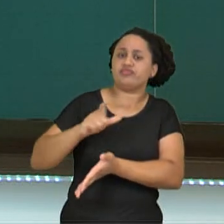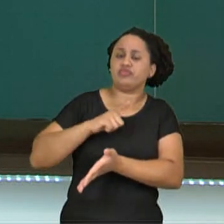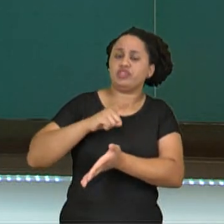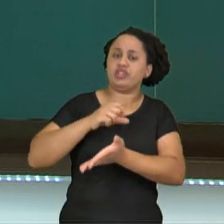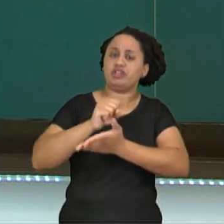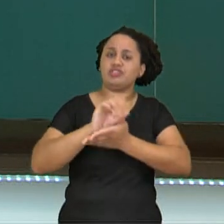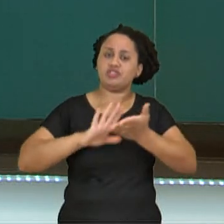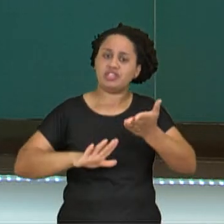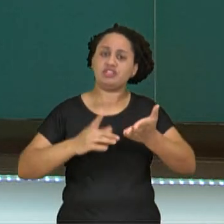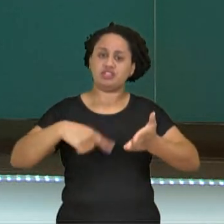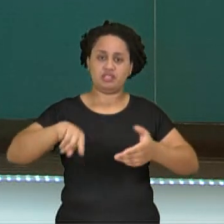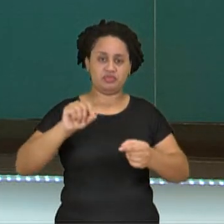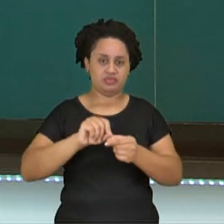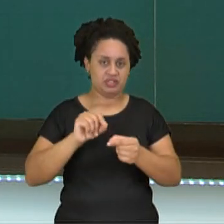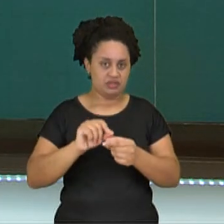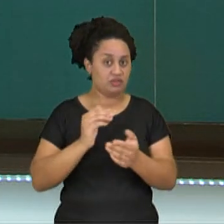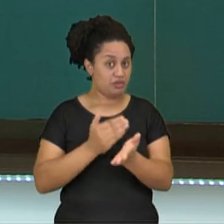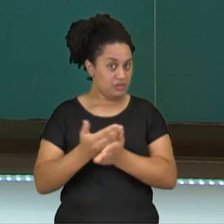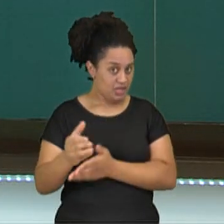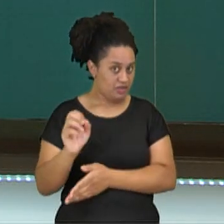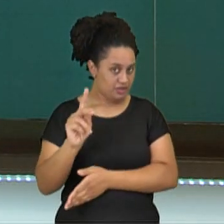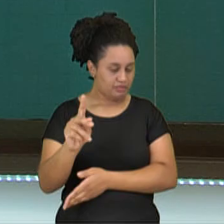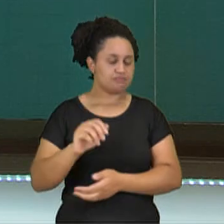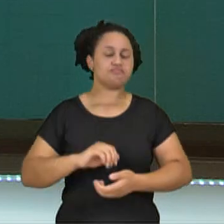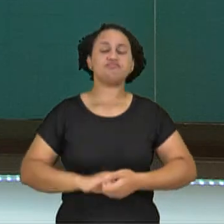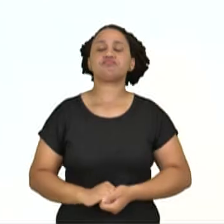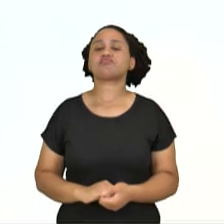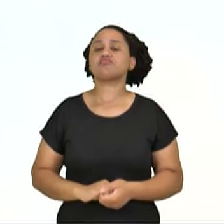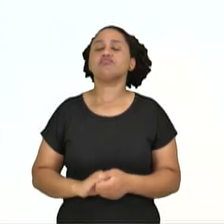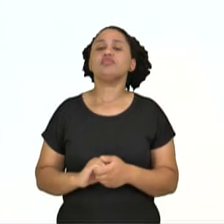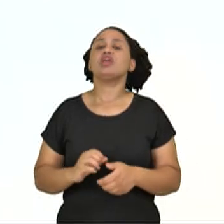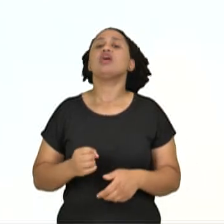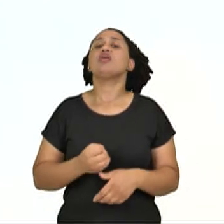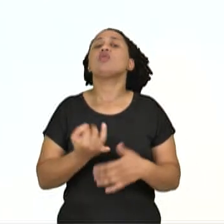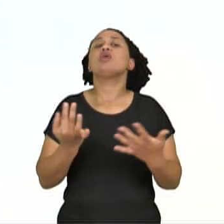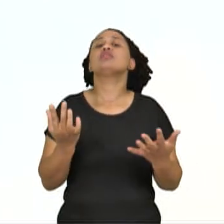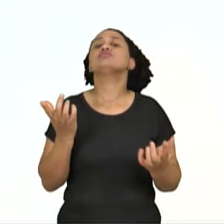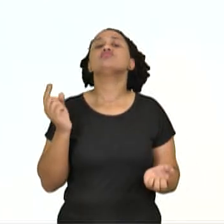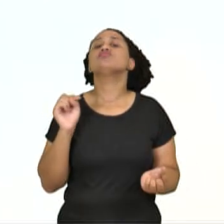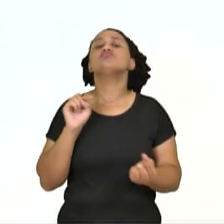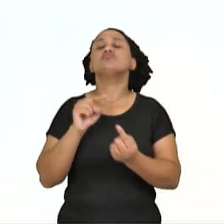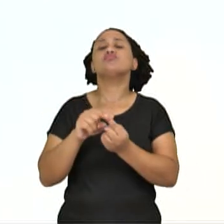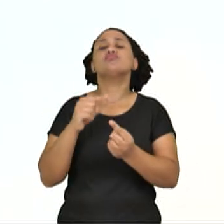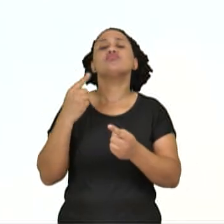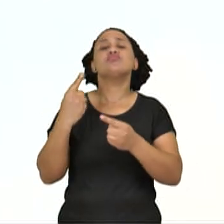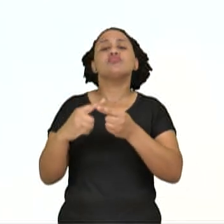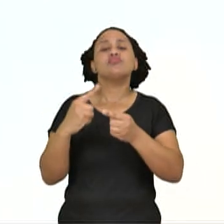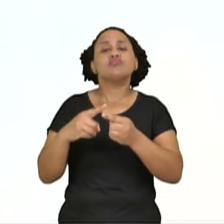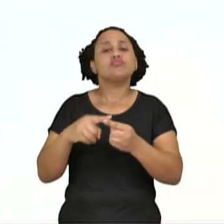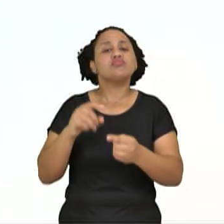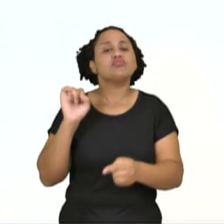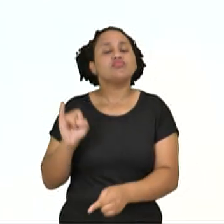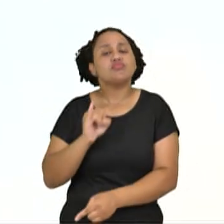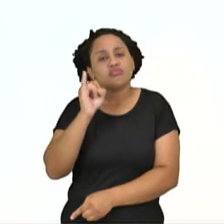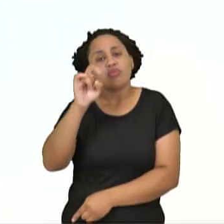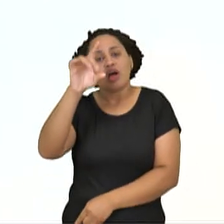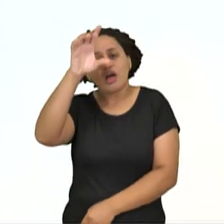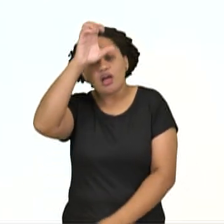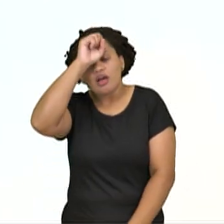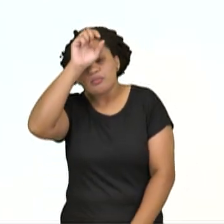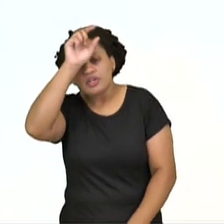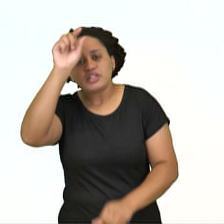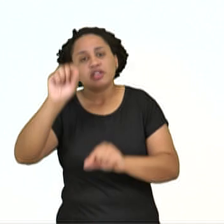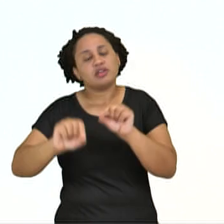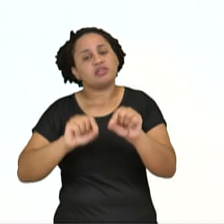atividades que a gente vai fazer. Então vamos começar? Quais são os objetivos? Por que é importante eu aprender